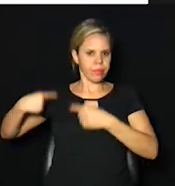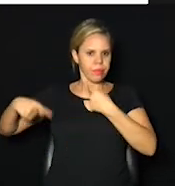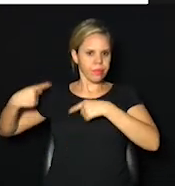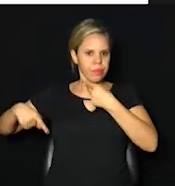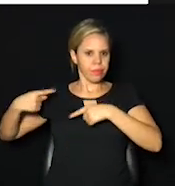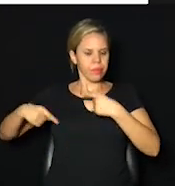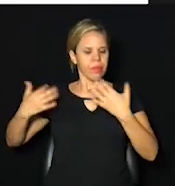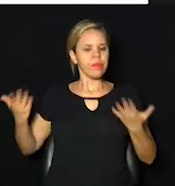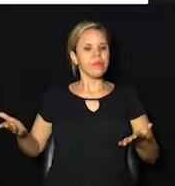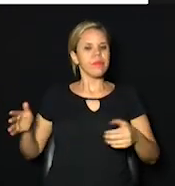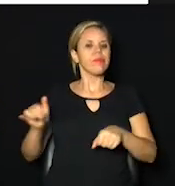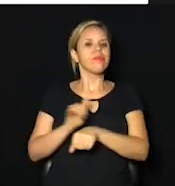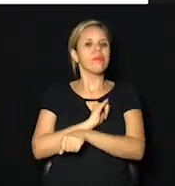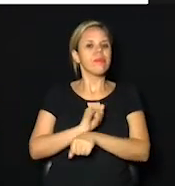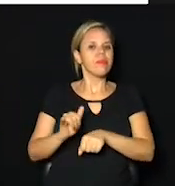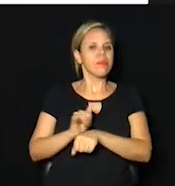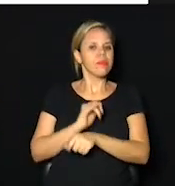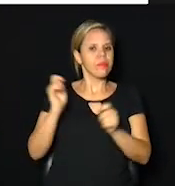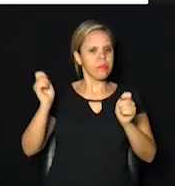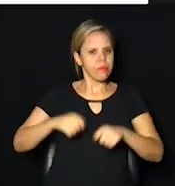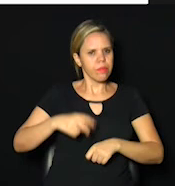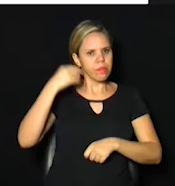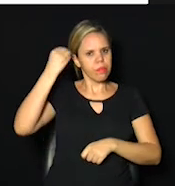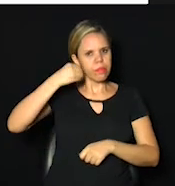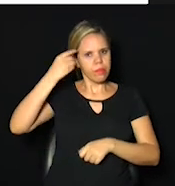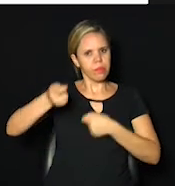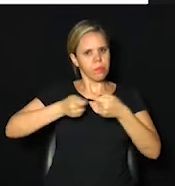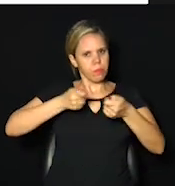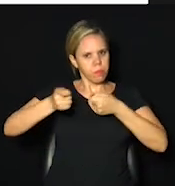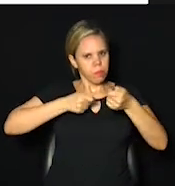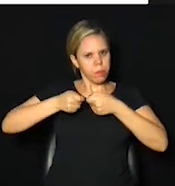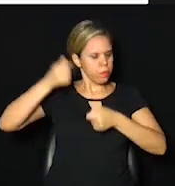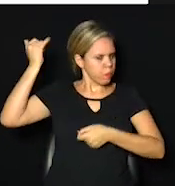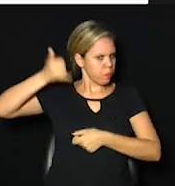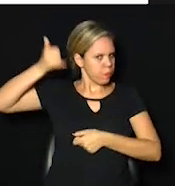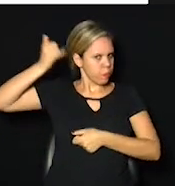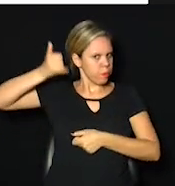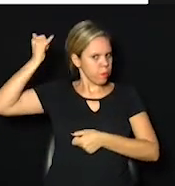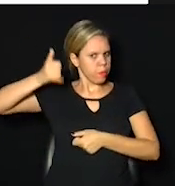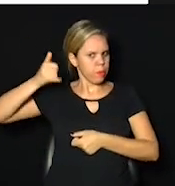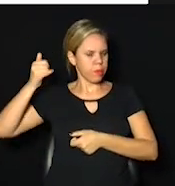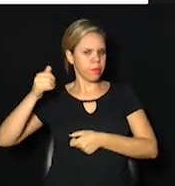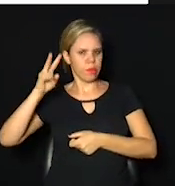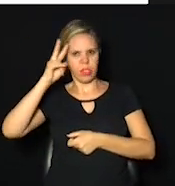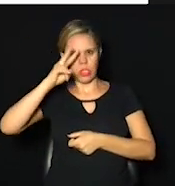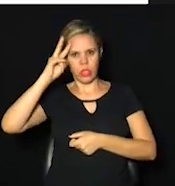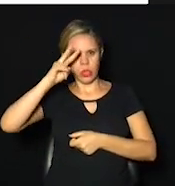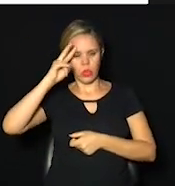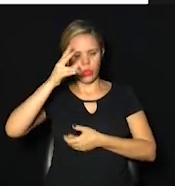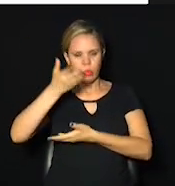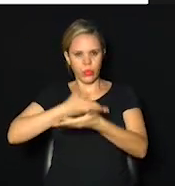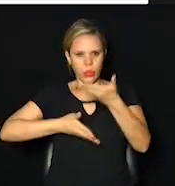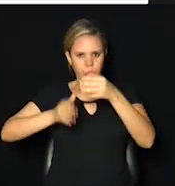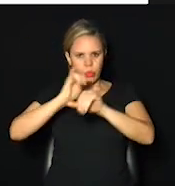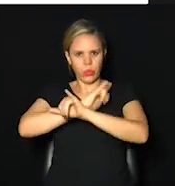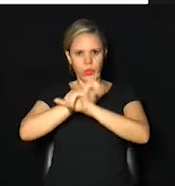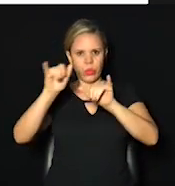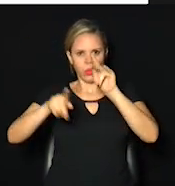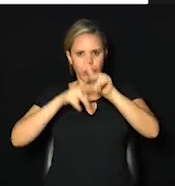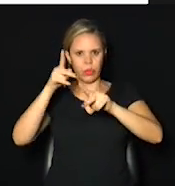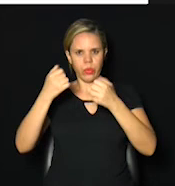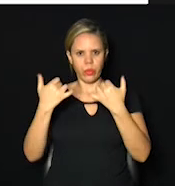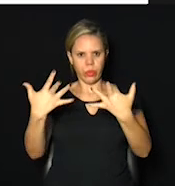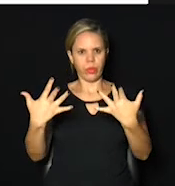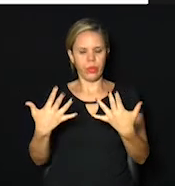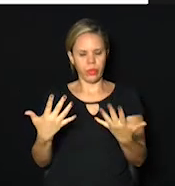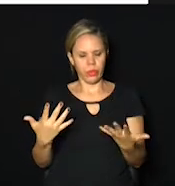Planejamento estratégico é a capacidade de ter o controle das narrativas, das histórias que são compartilhadas com os públicos. Se